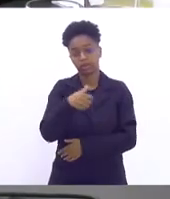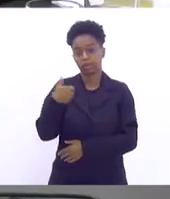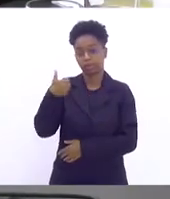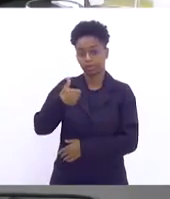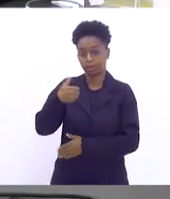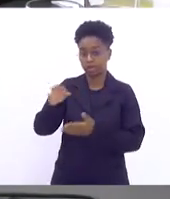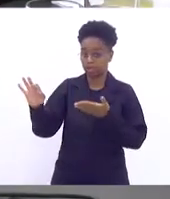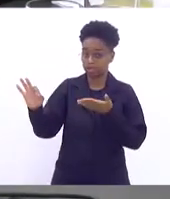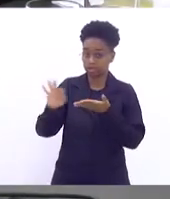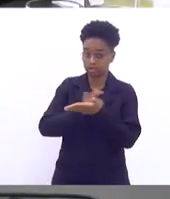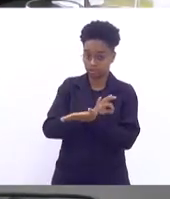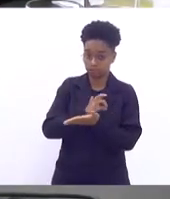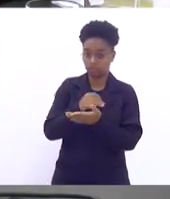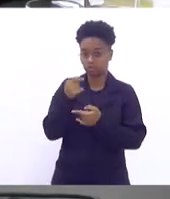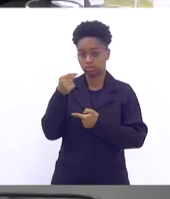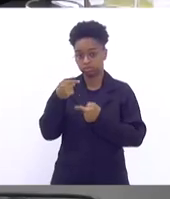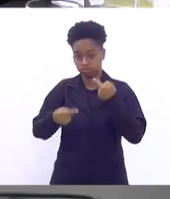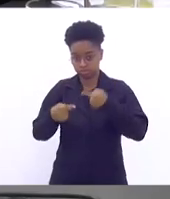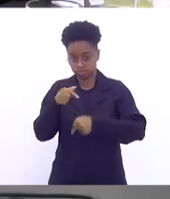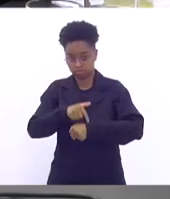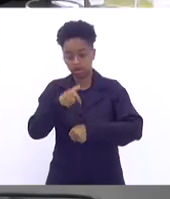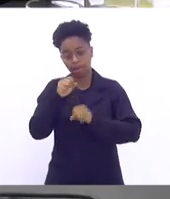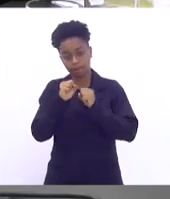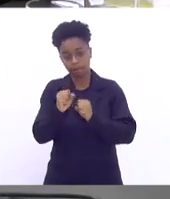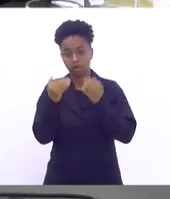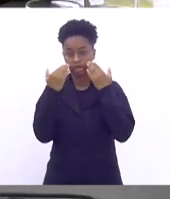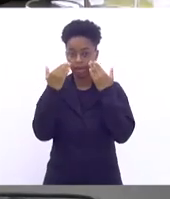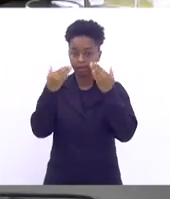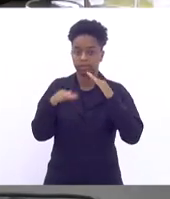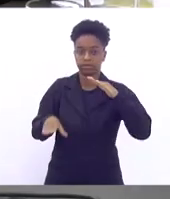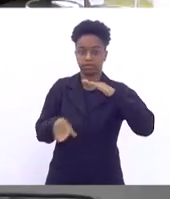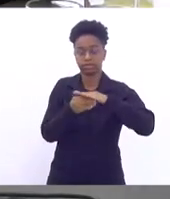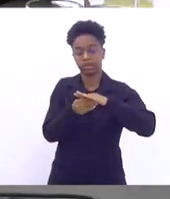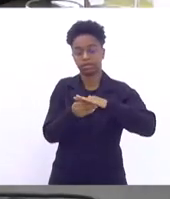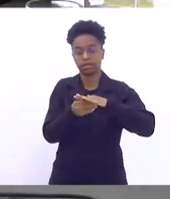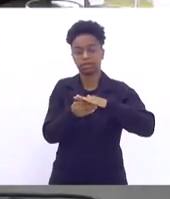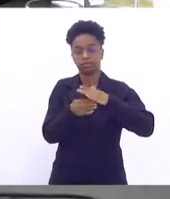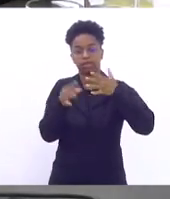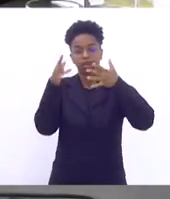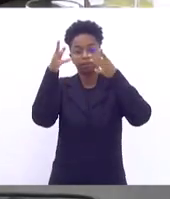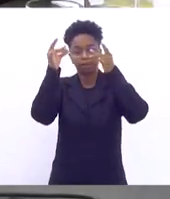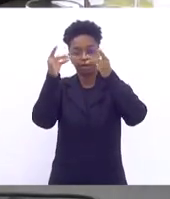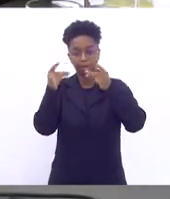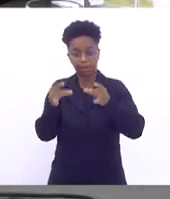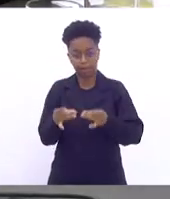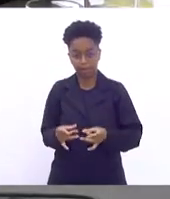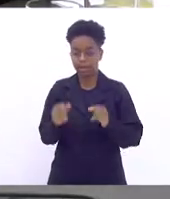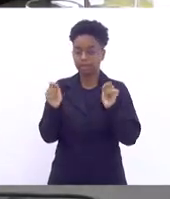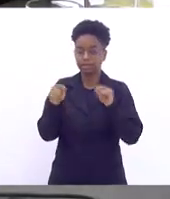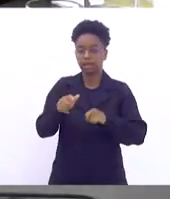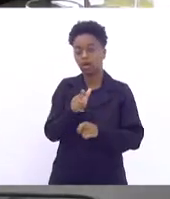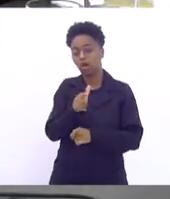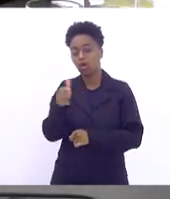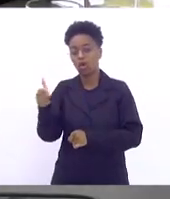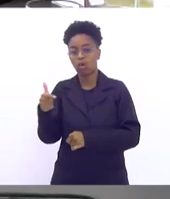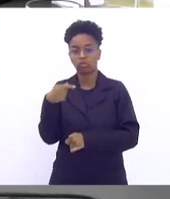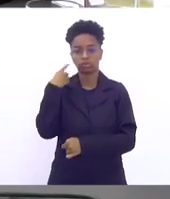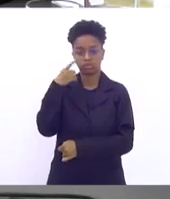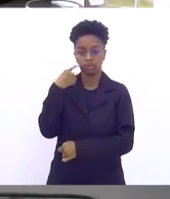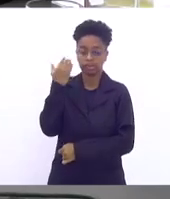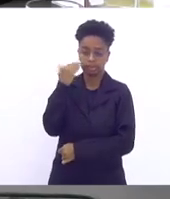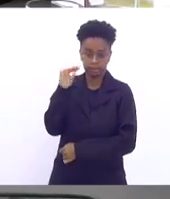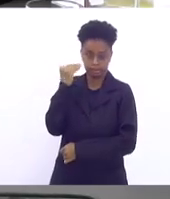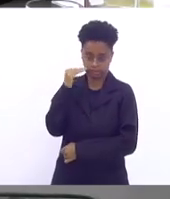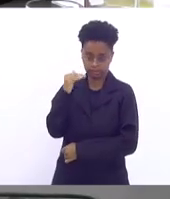inscrito na discussão possa fazer uma apresentação das emendas apresentadas para que os demais colegas possam entendê-las